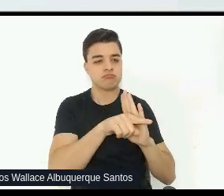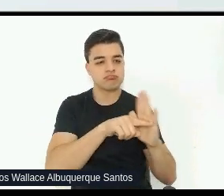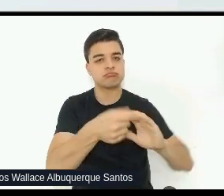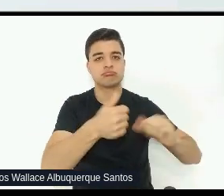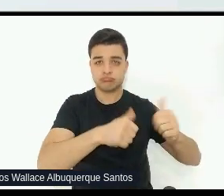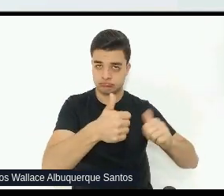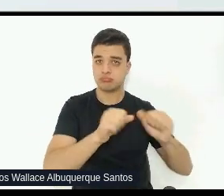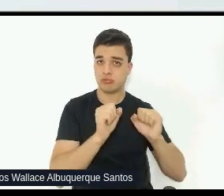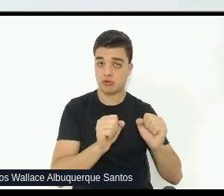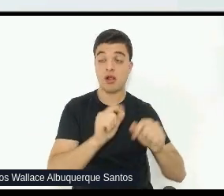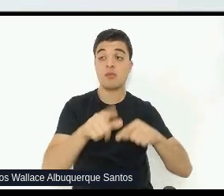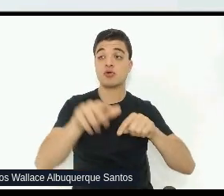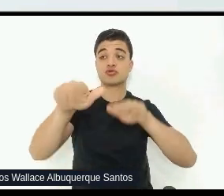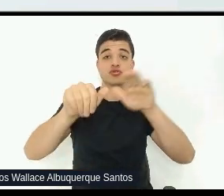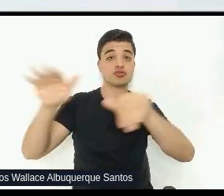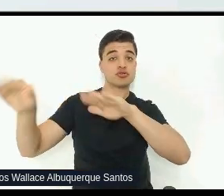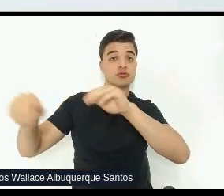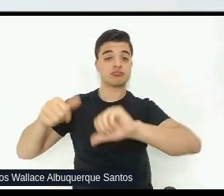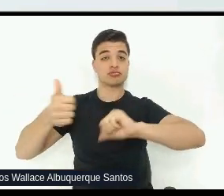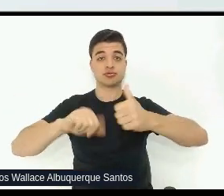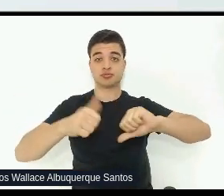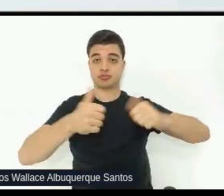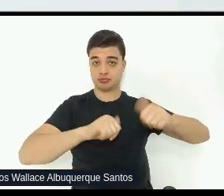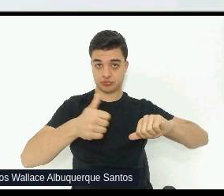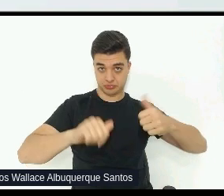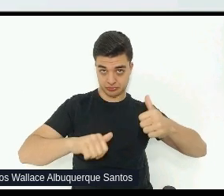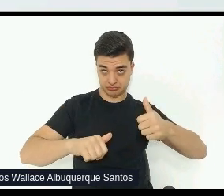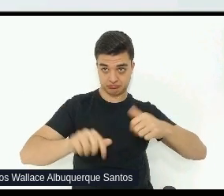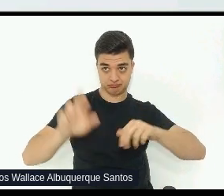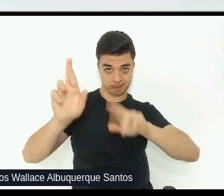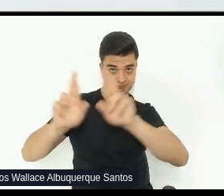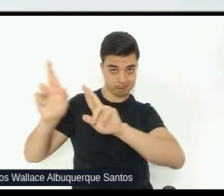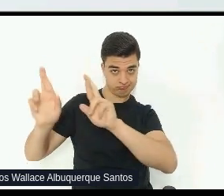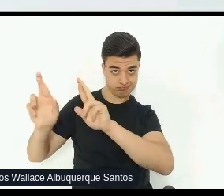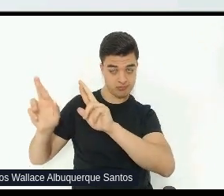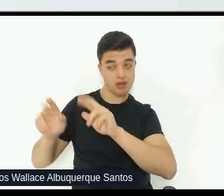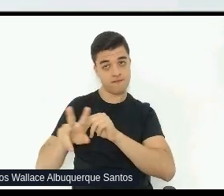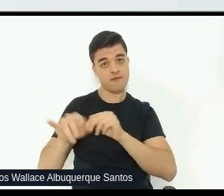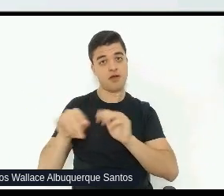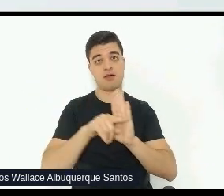essa análise heurística, e é muito interessante aqui, ele